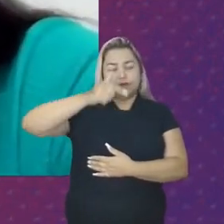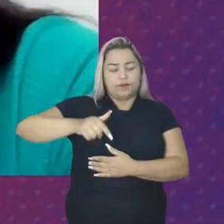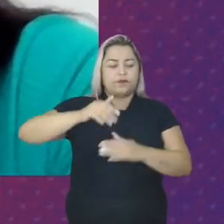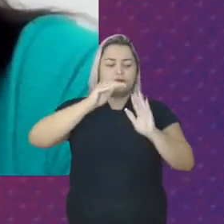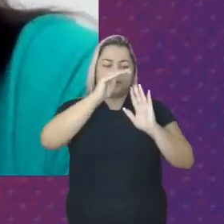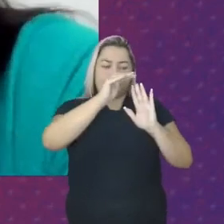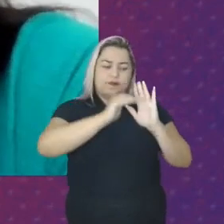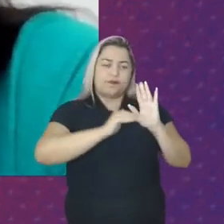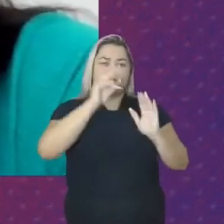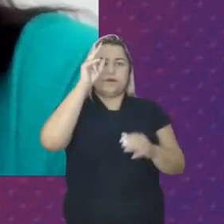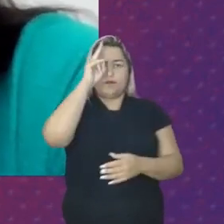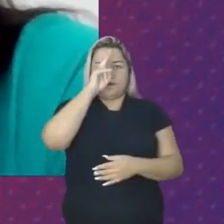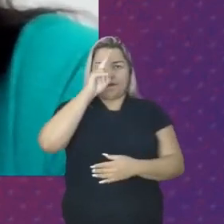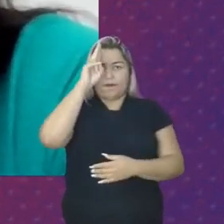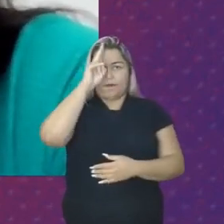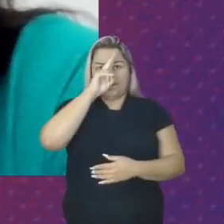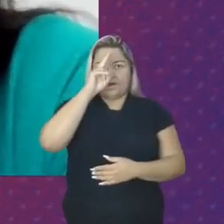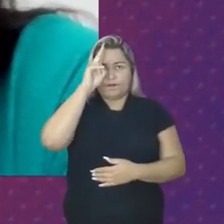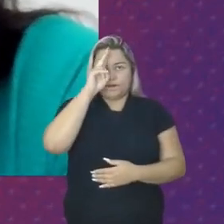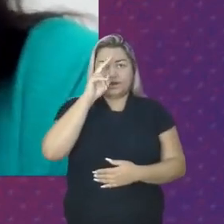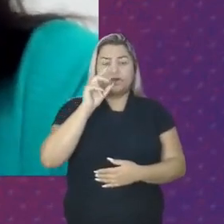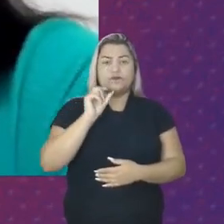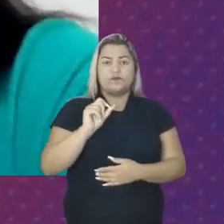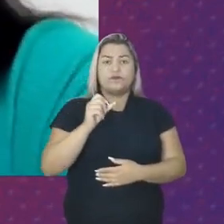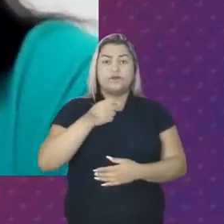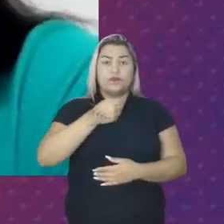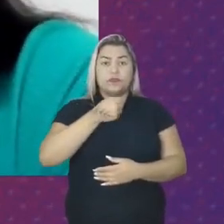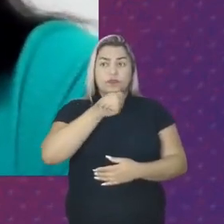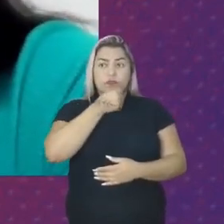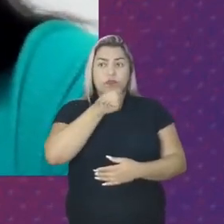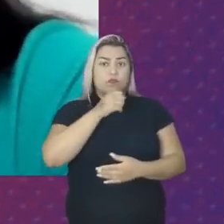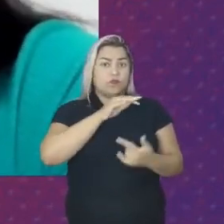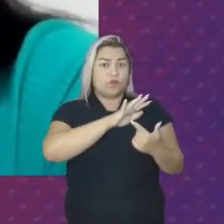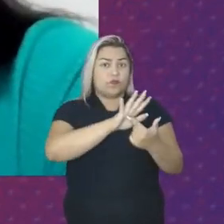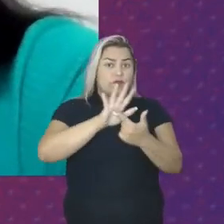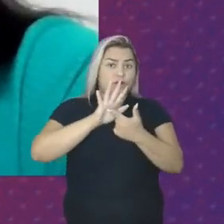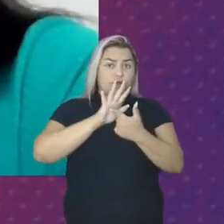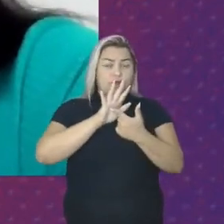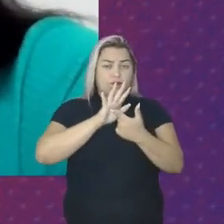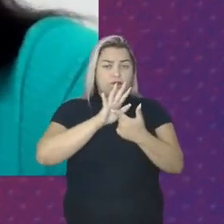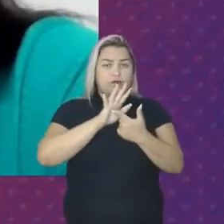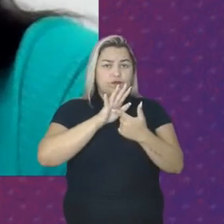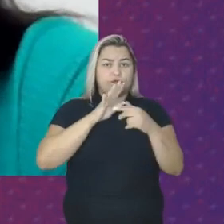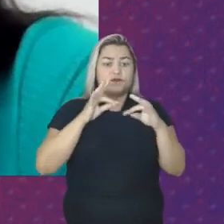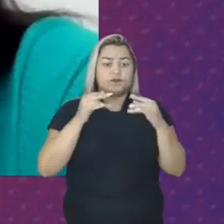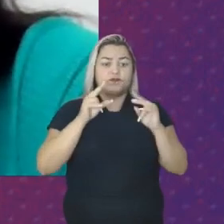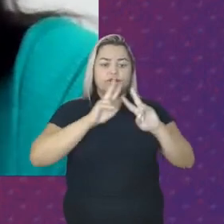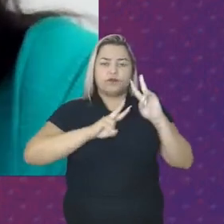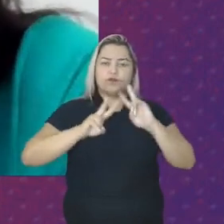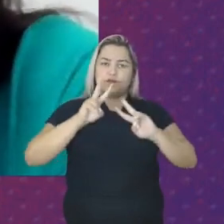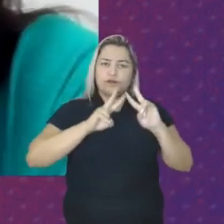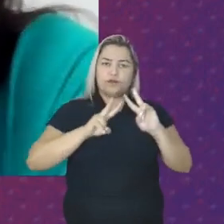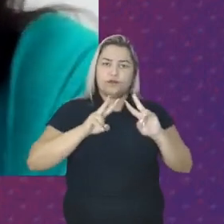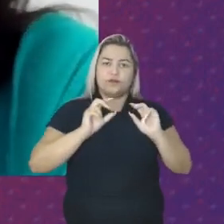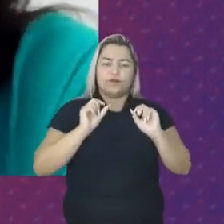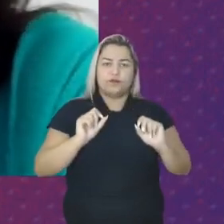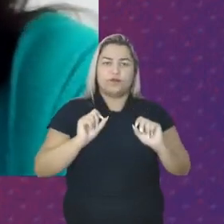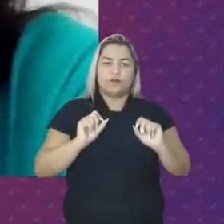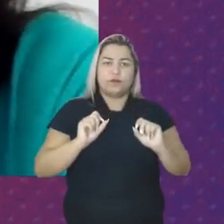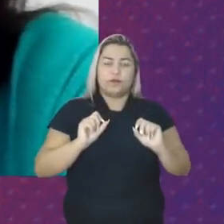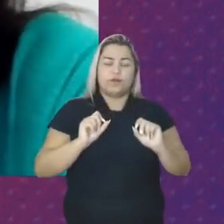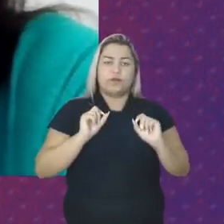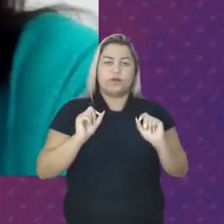panorama histórico a partir dessas entrevistas, e eu vou colocar um pouquinho aqui para vocês. Então, a Central de